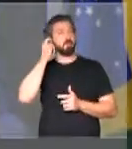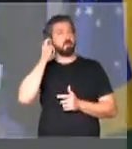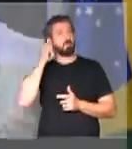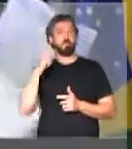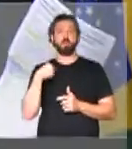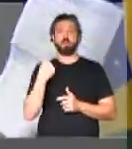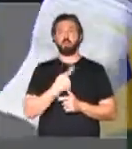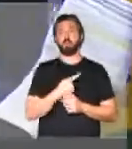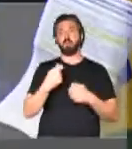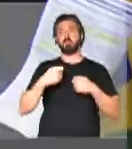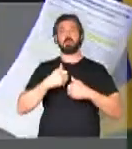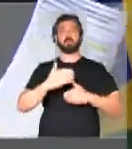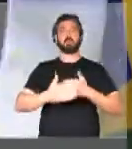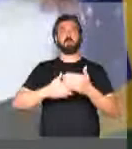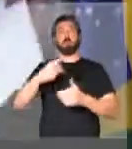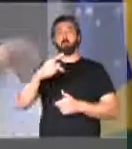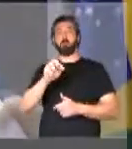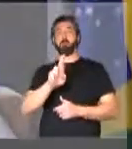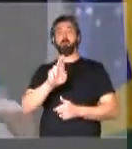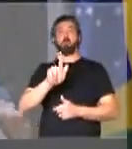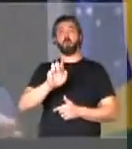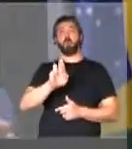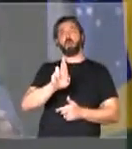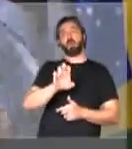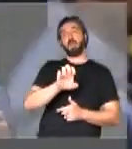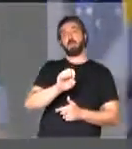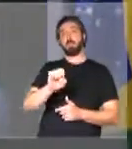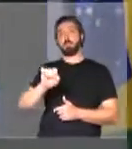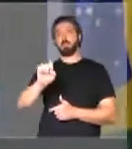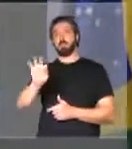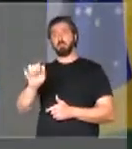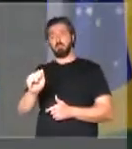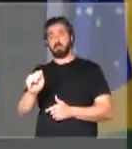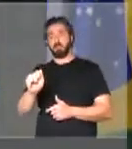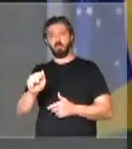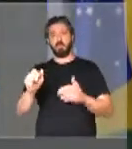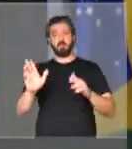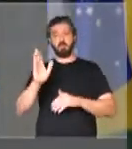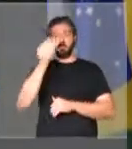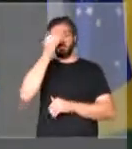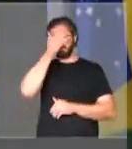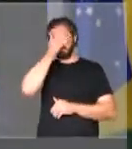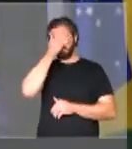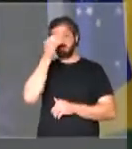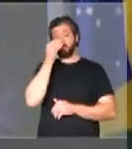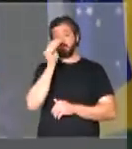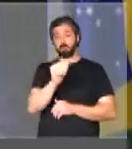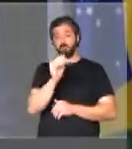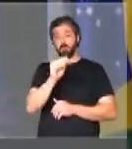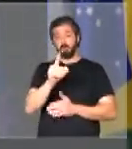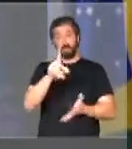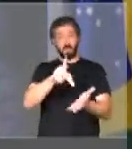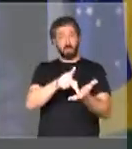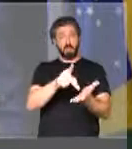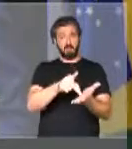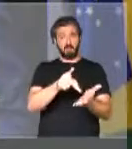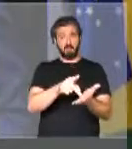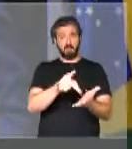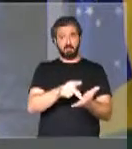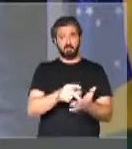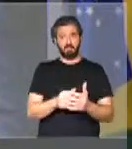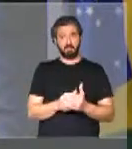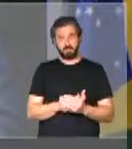nós temos que ser progressistas ao ponto de fecharmos os nossos olhos para a nossa realidade